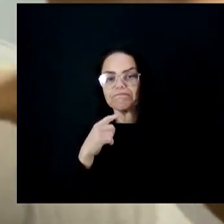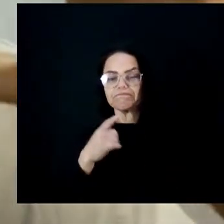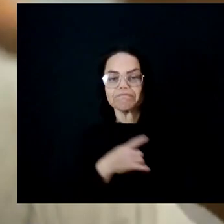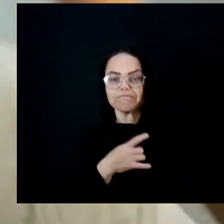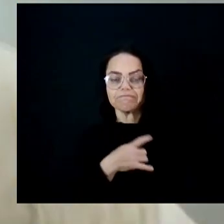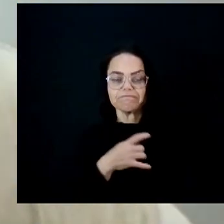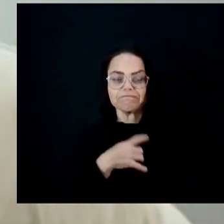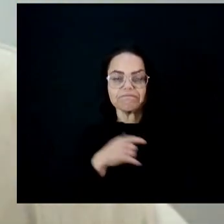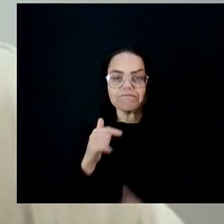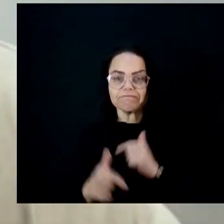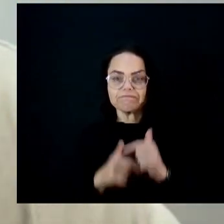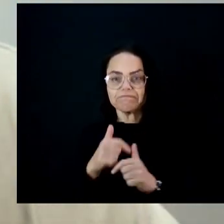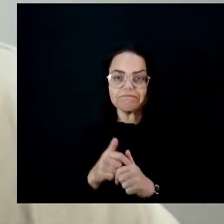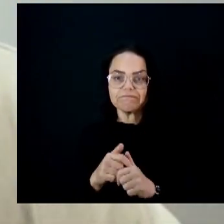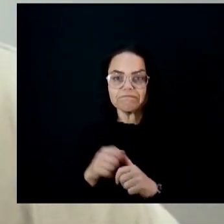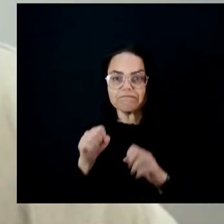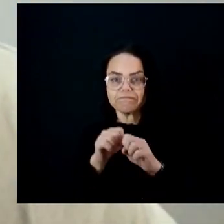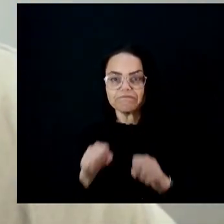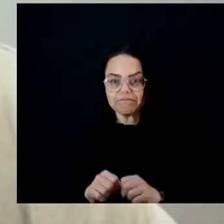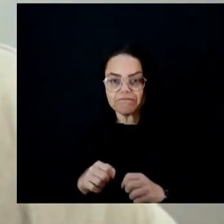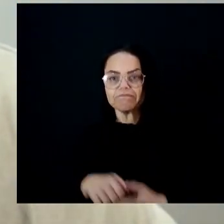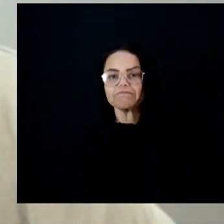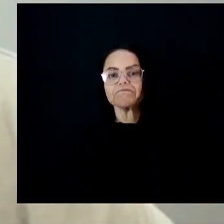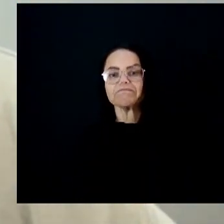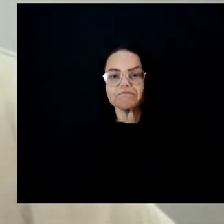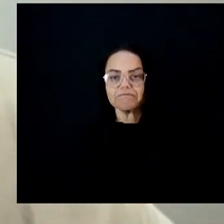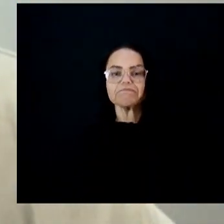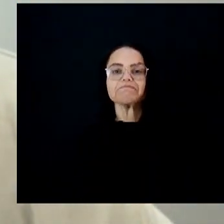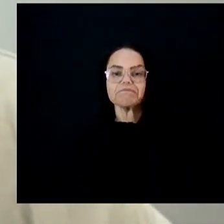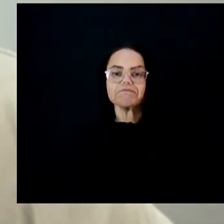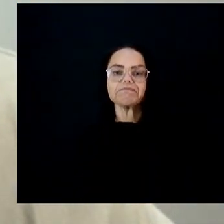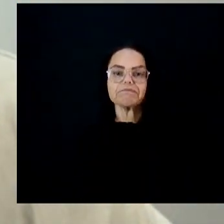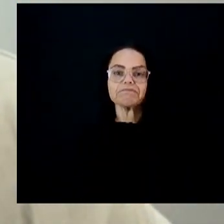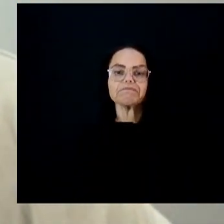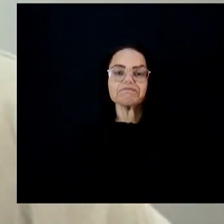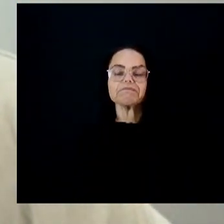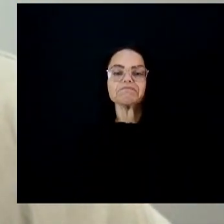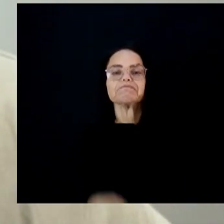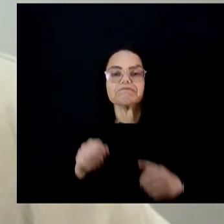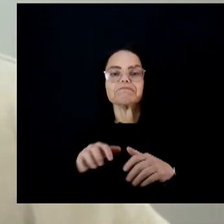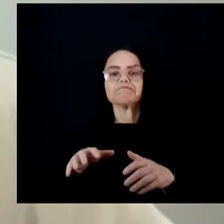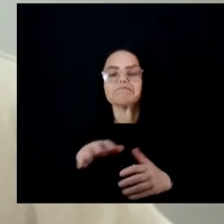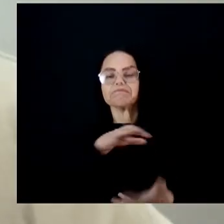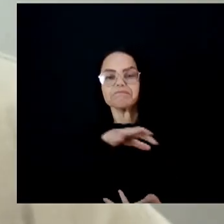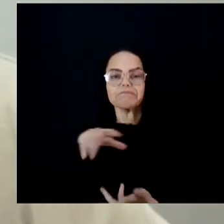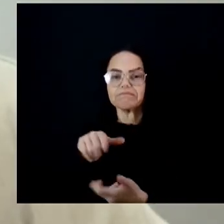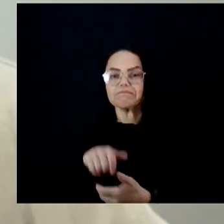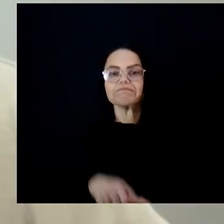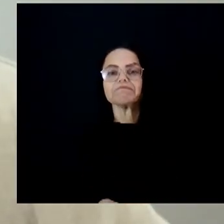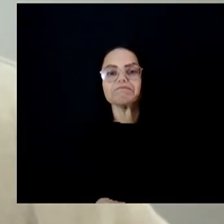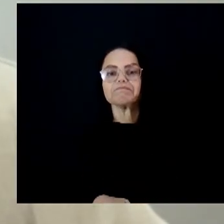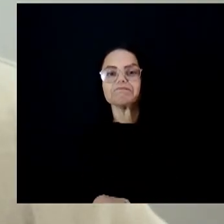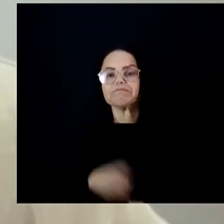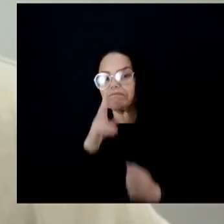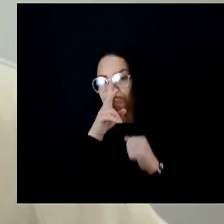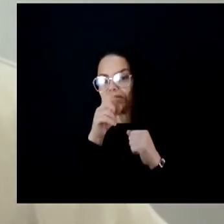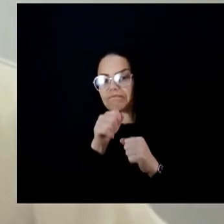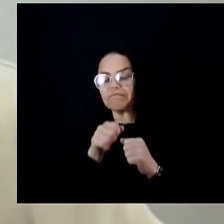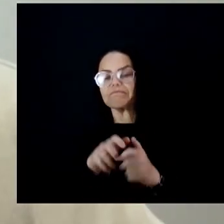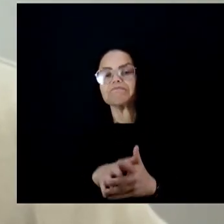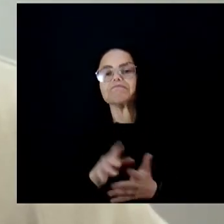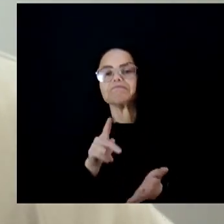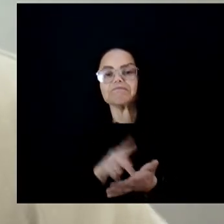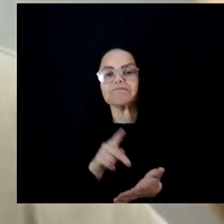de um sistema tão grande como é o sistema da Terra, que envolve forças tão grandes e peculiaridades